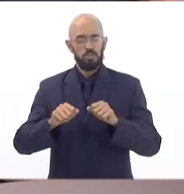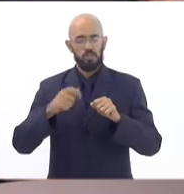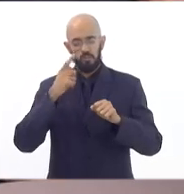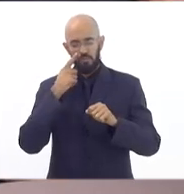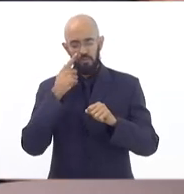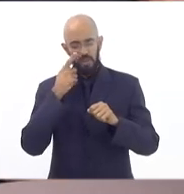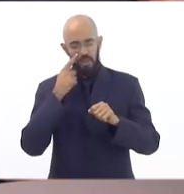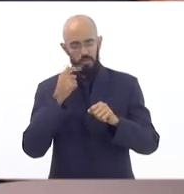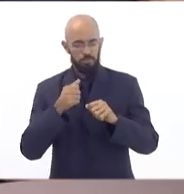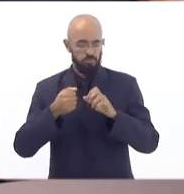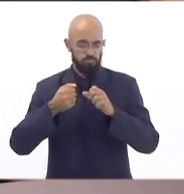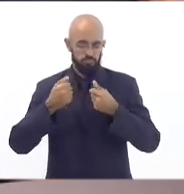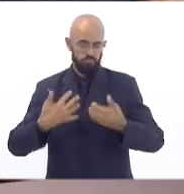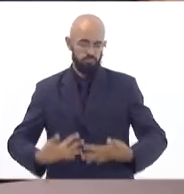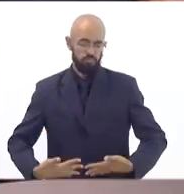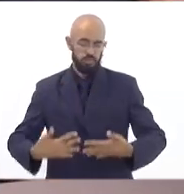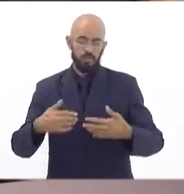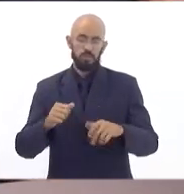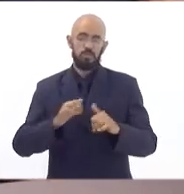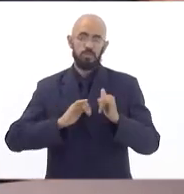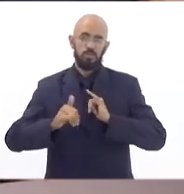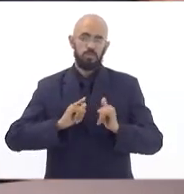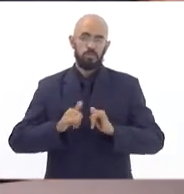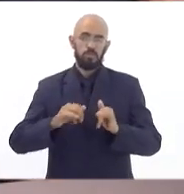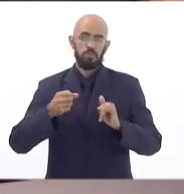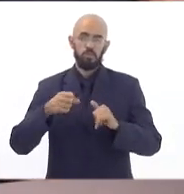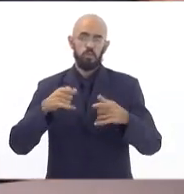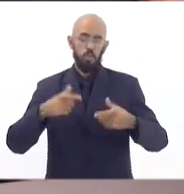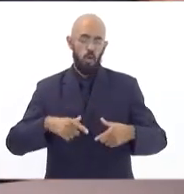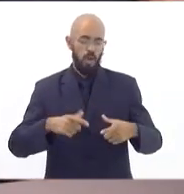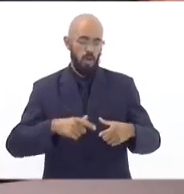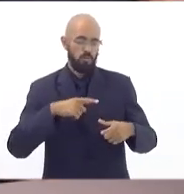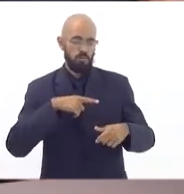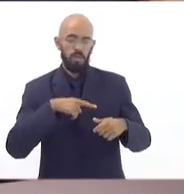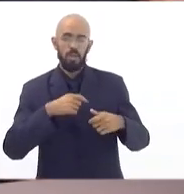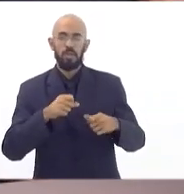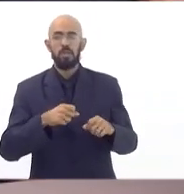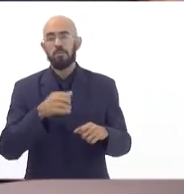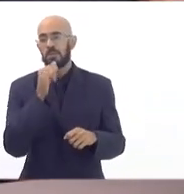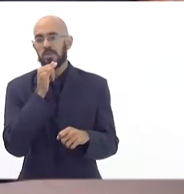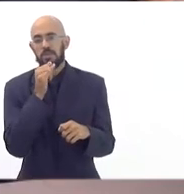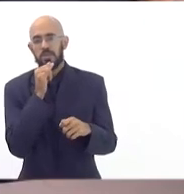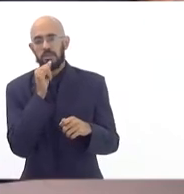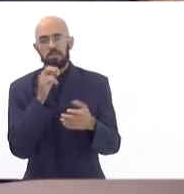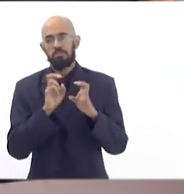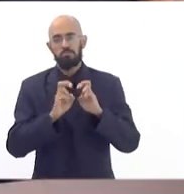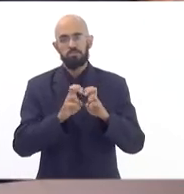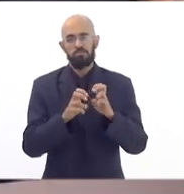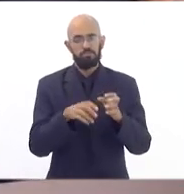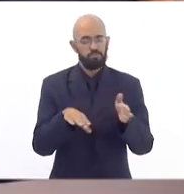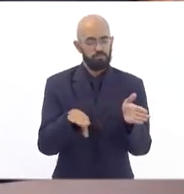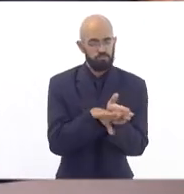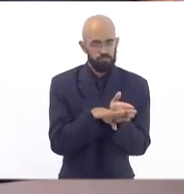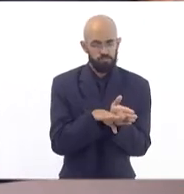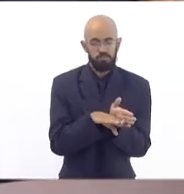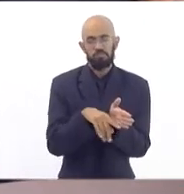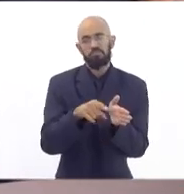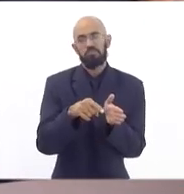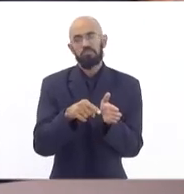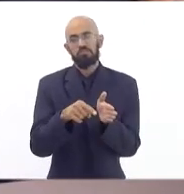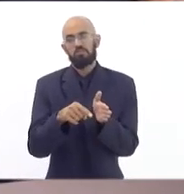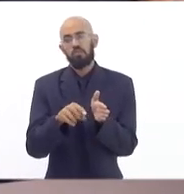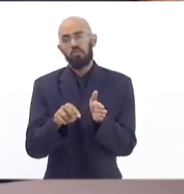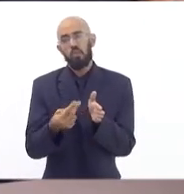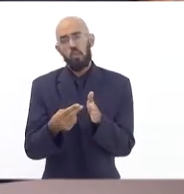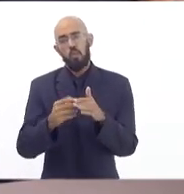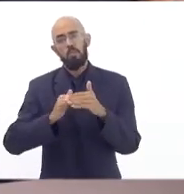local do fato tenha a descrição a gente tem por exemplo aqui estação ferroviária Estação metroviária interior